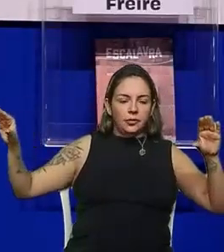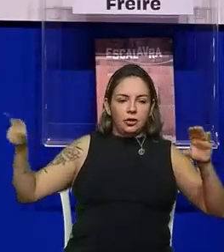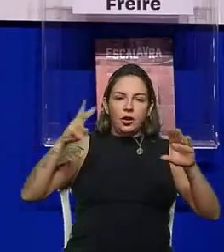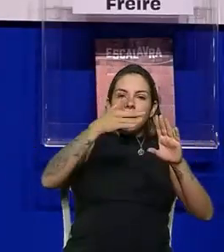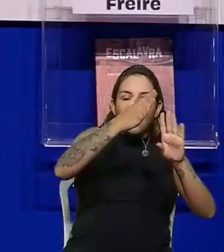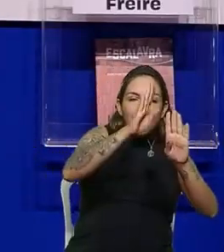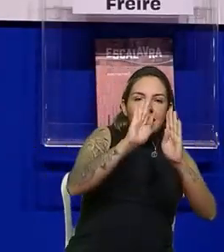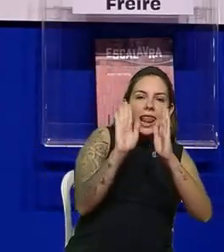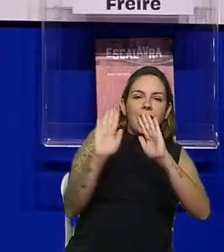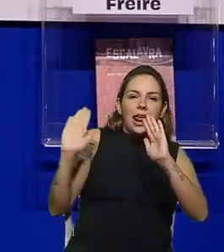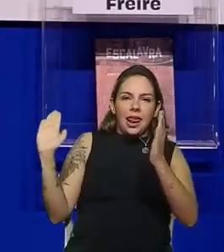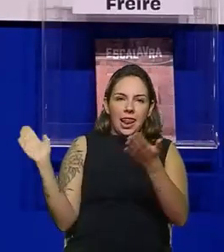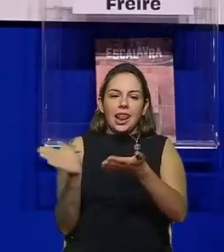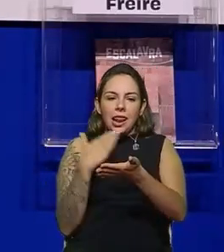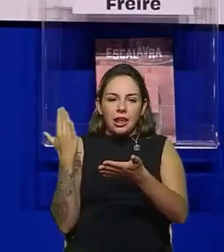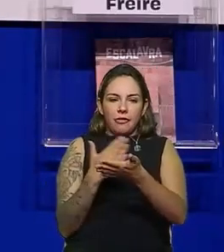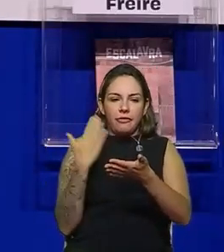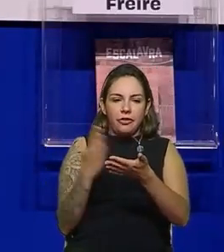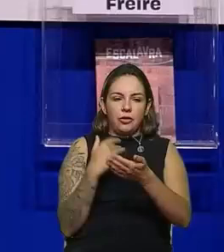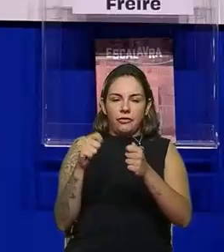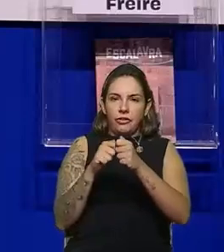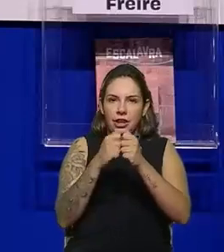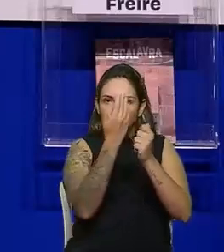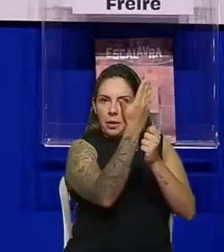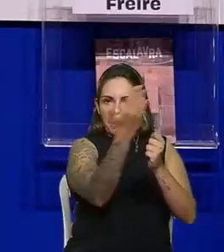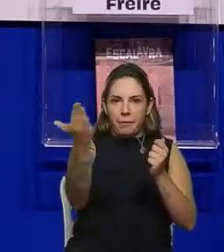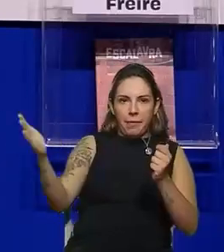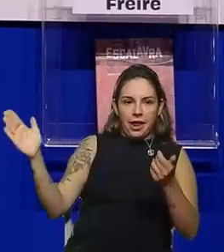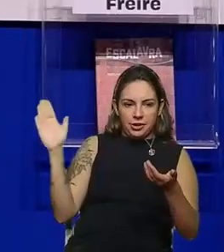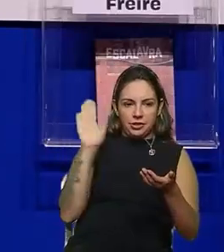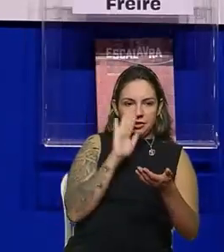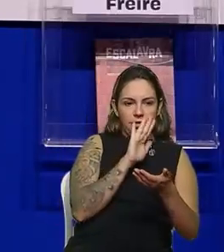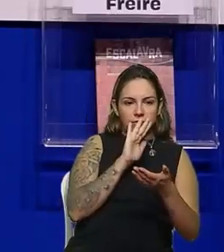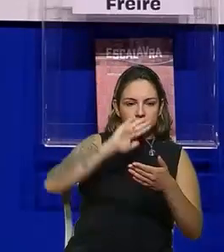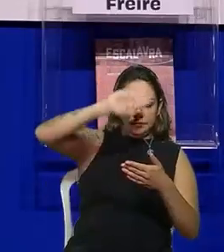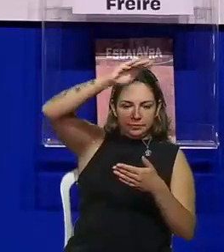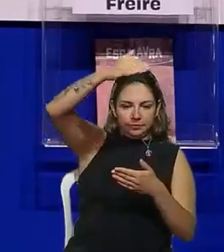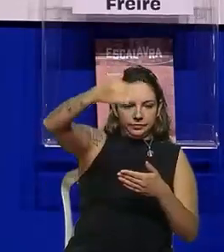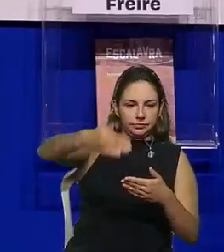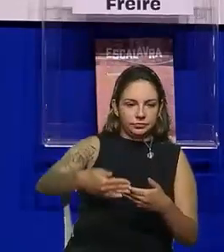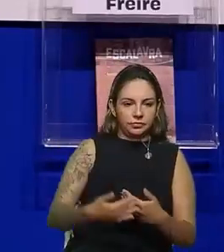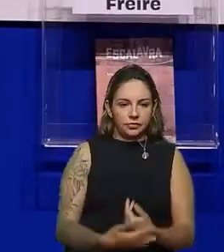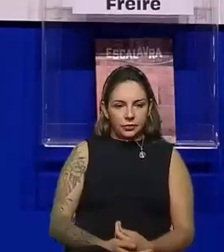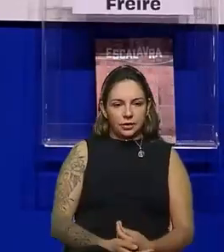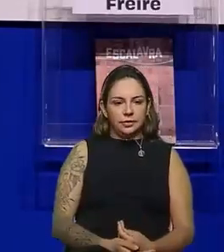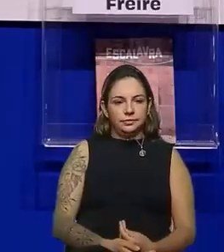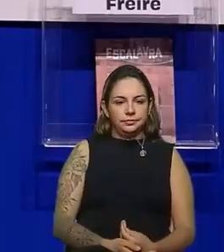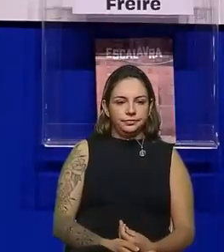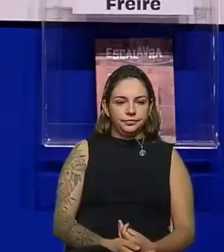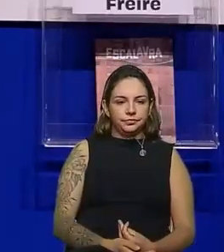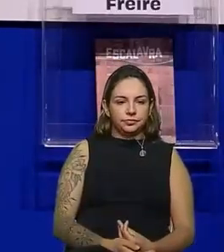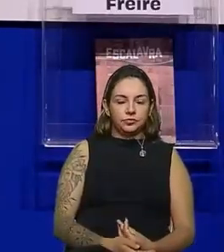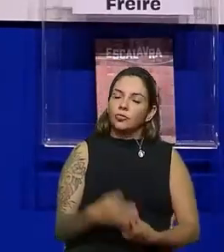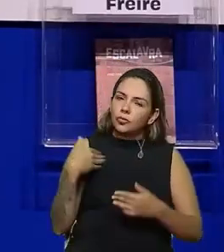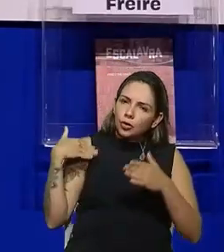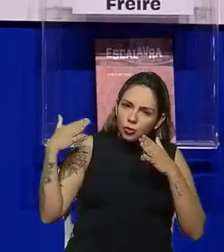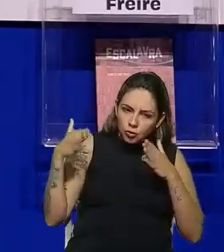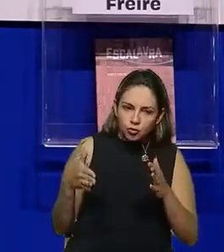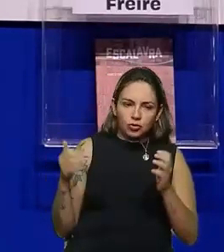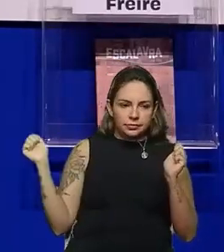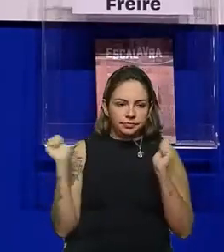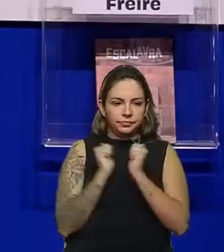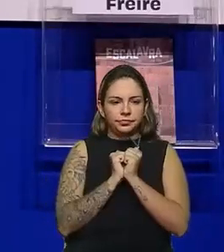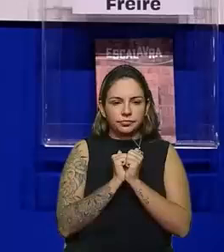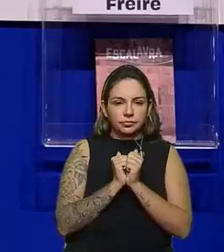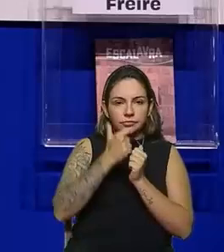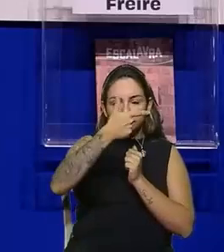página feita em concreto, né? Curva, né? Parece uma página de papel. E eu cheguei com Pedro Augusto,